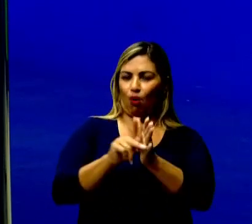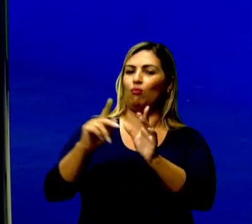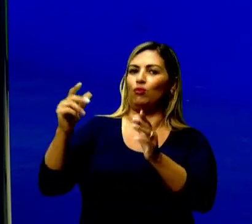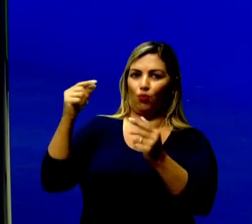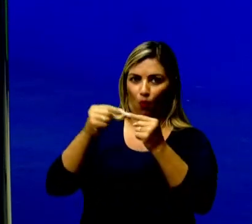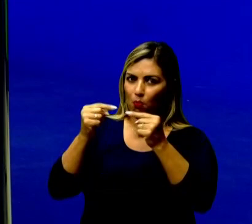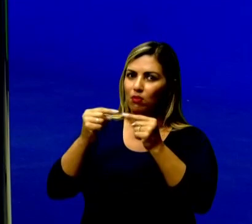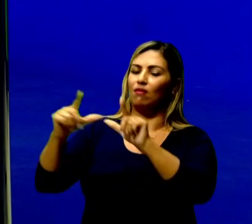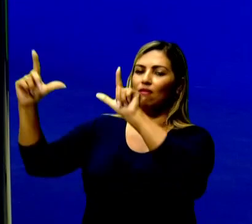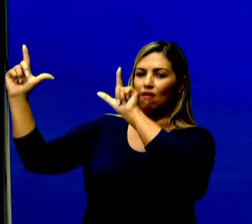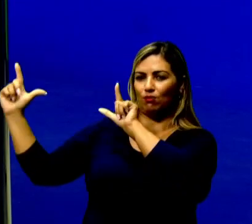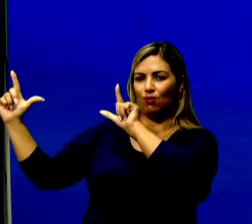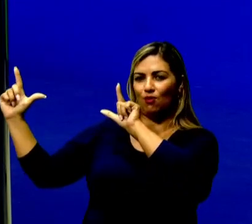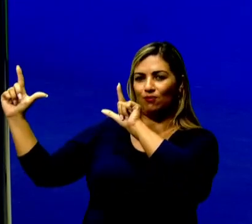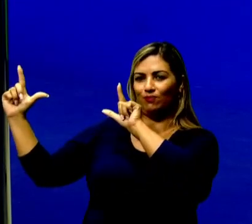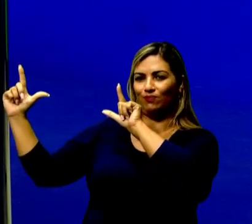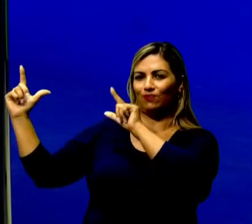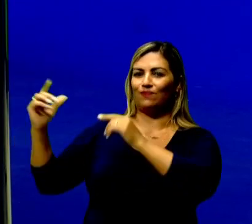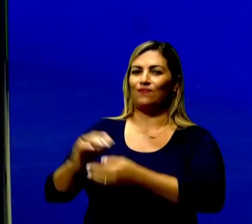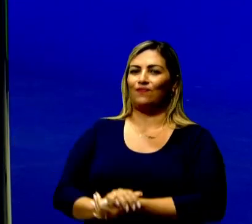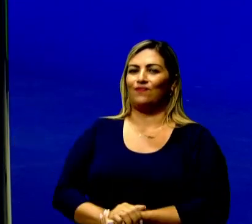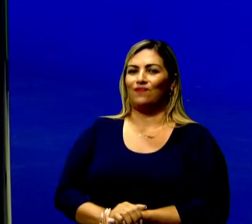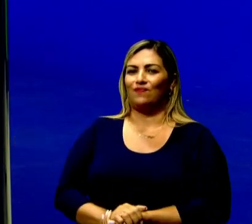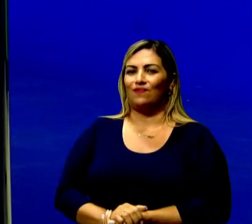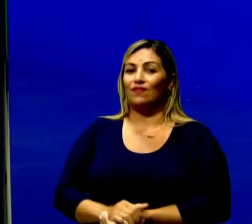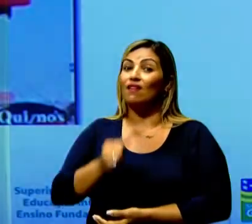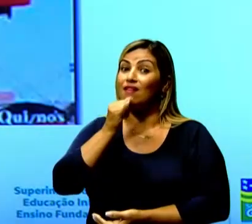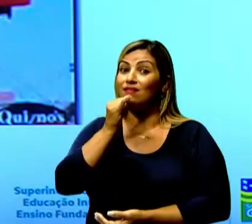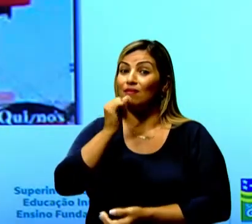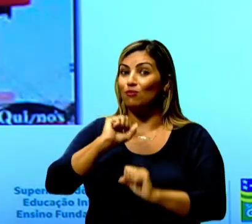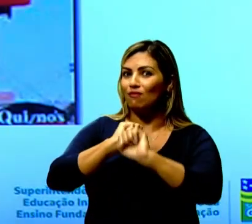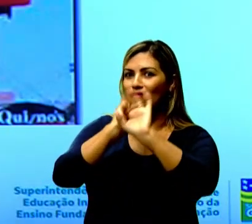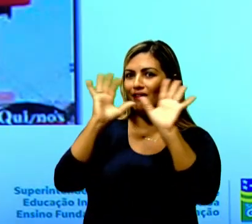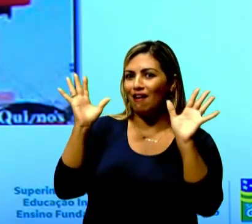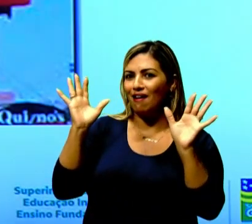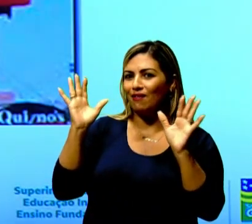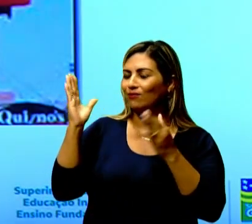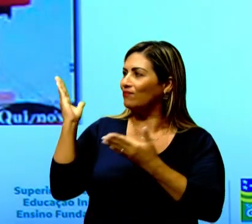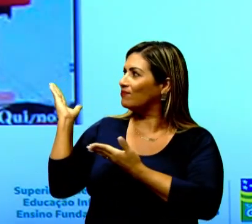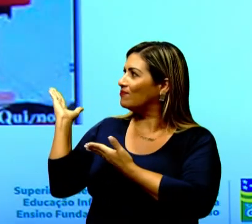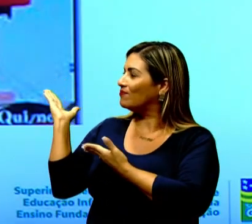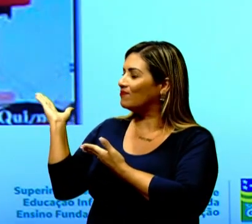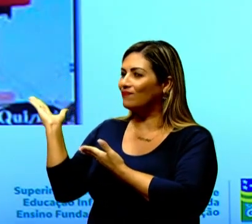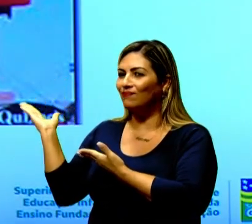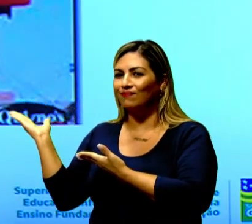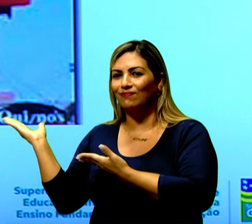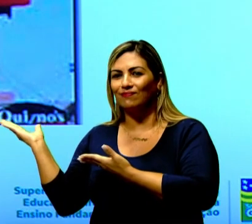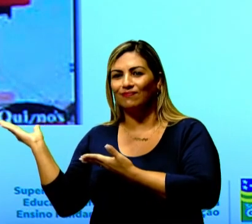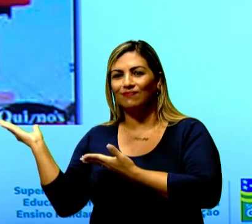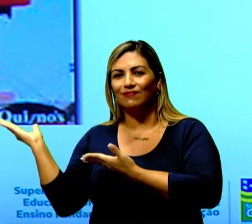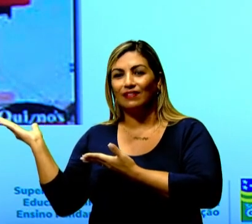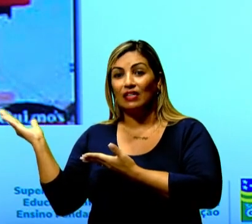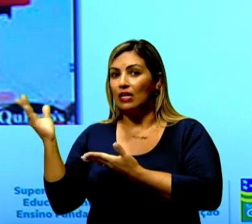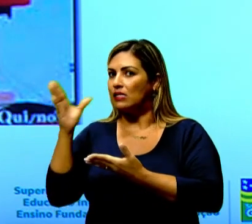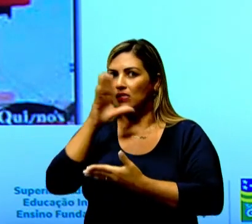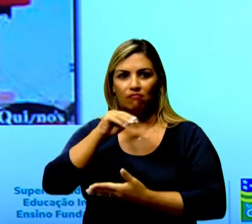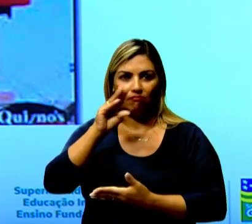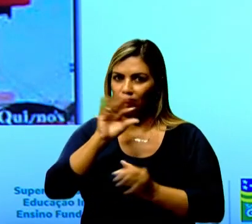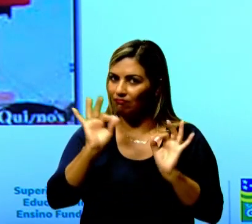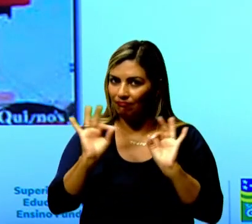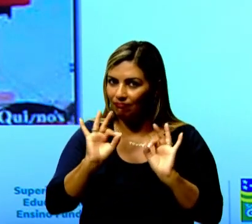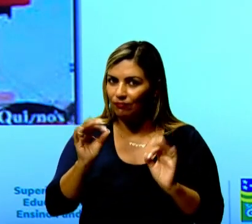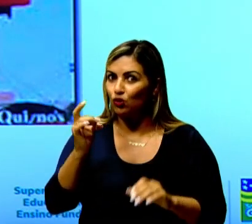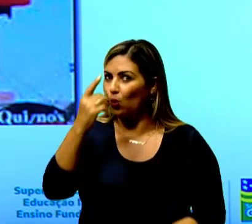ok vamos lá coloquei para vocês um exemplo claro esse aqui não tem não tem a linguagem verbal